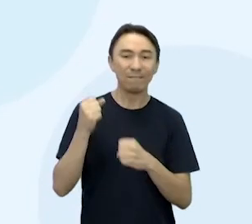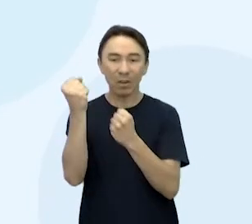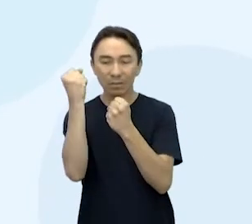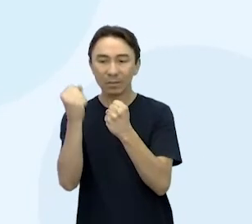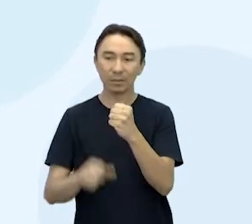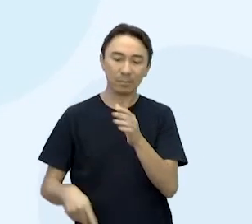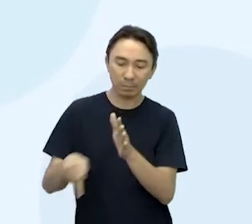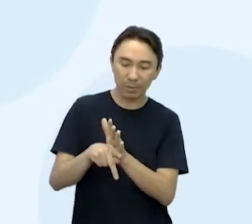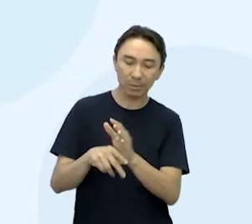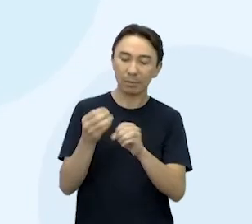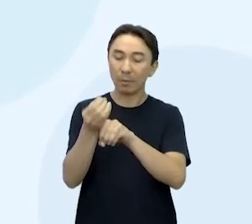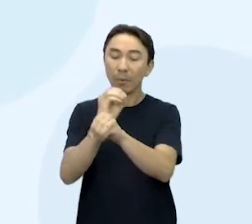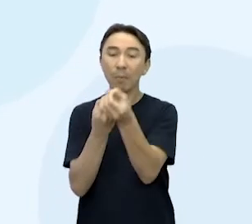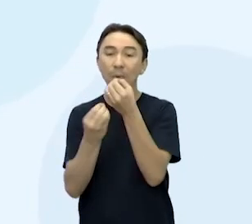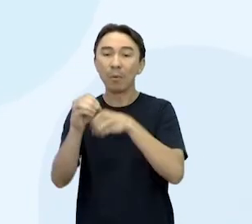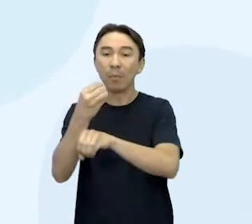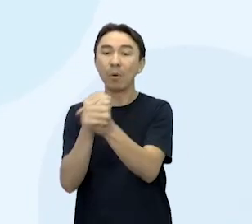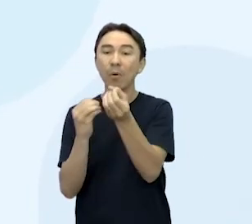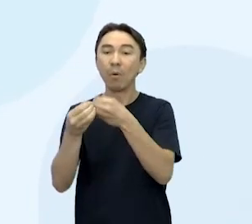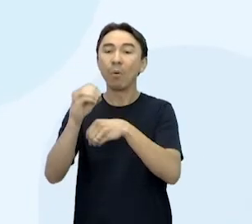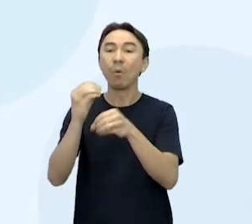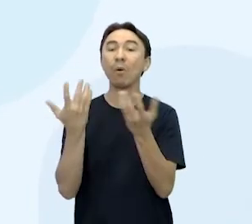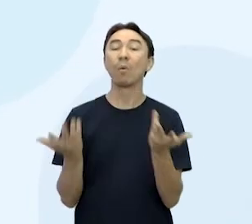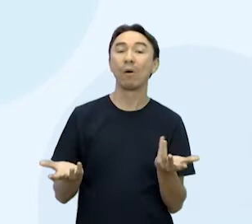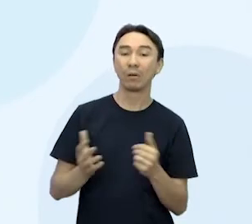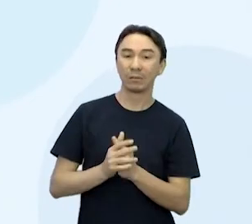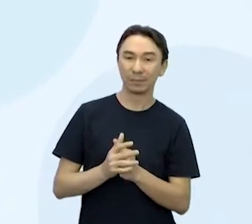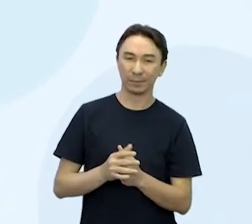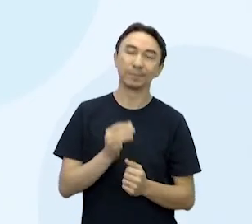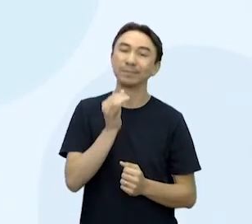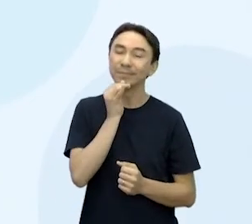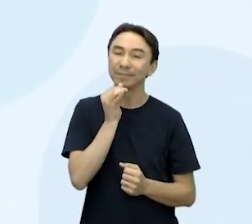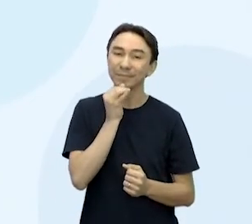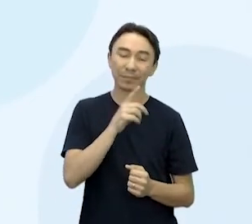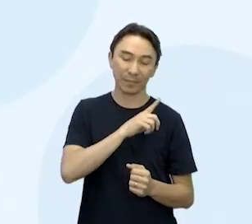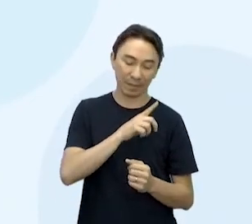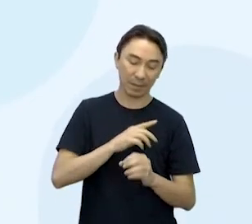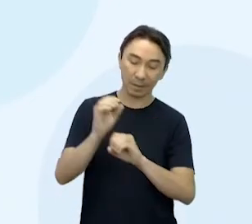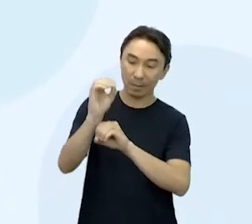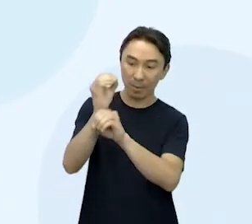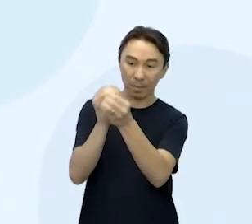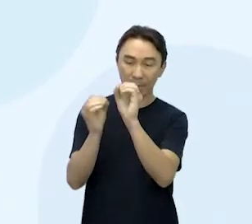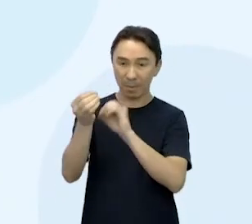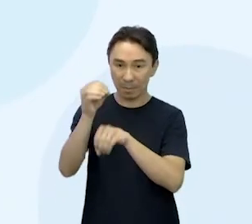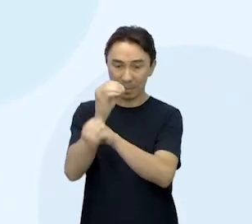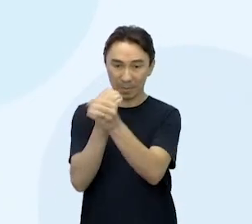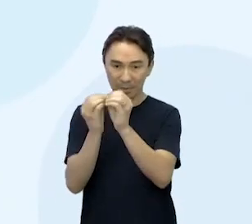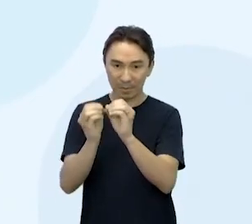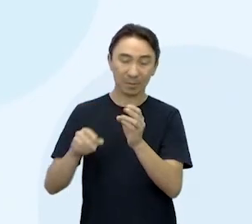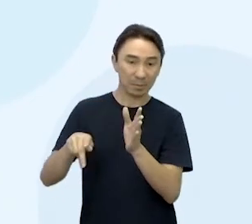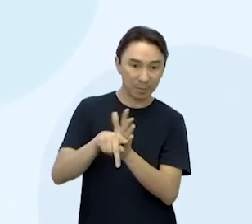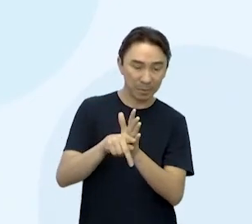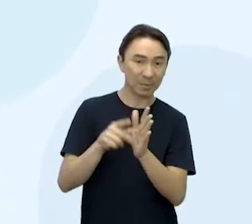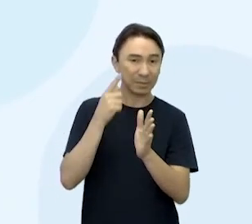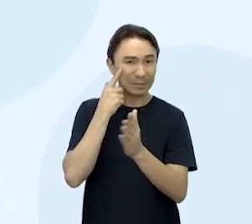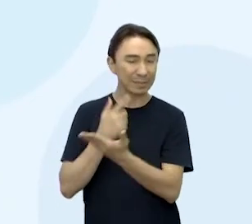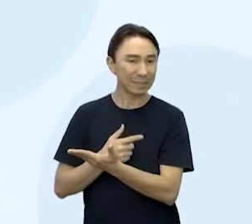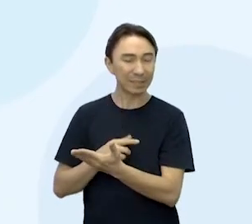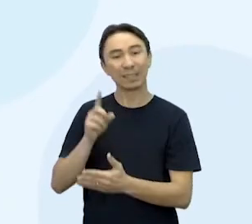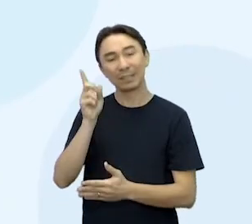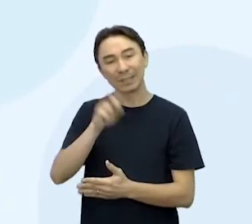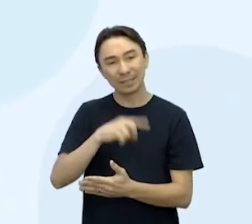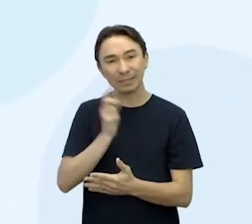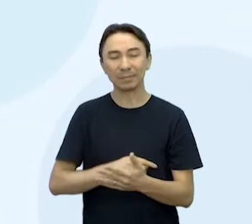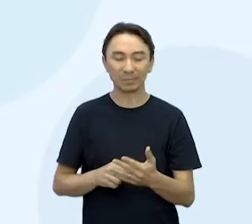tá? Então, entre as moléculas aí, no caso dos compostos moleculares, não são ligados